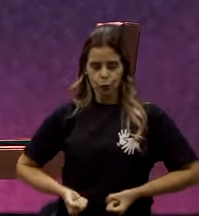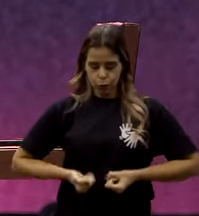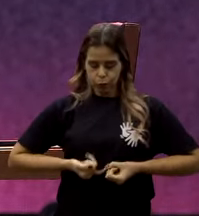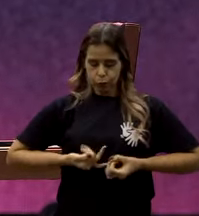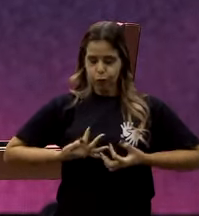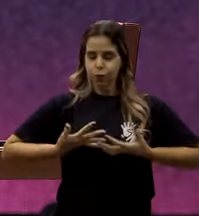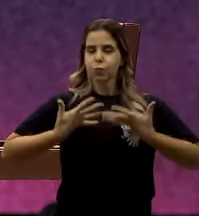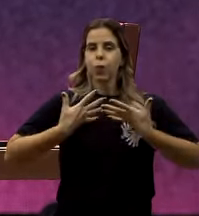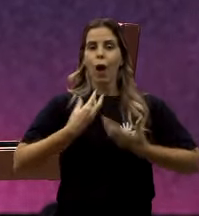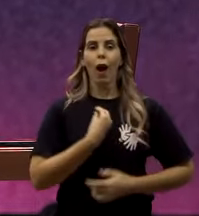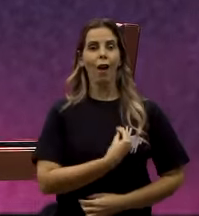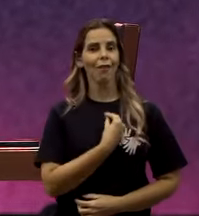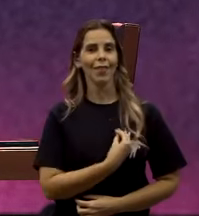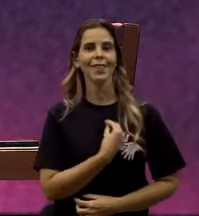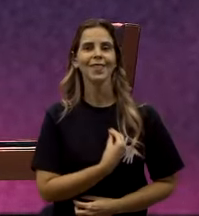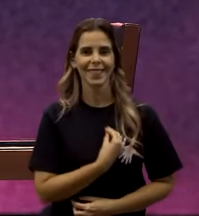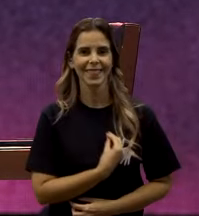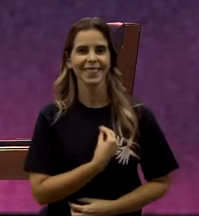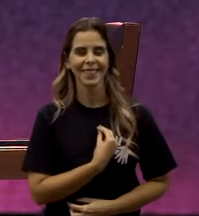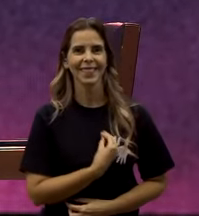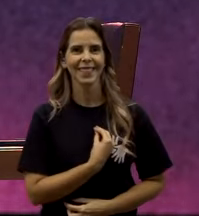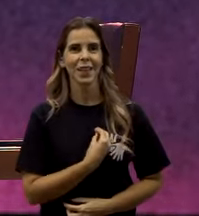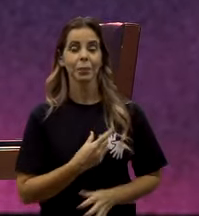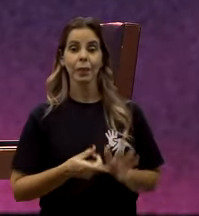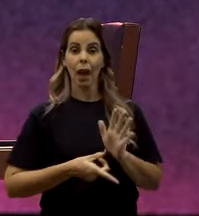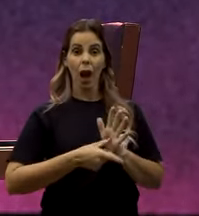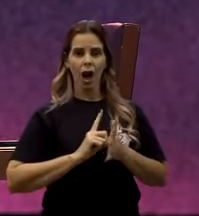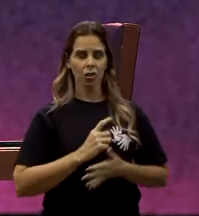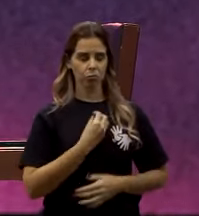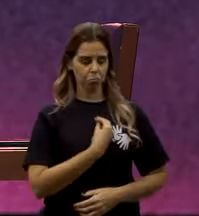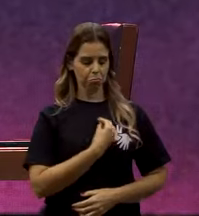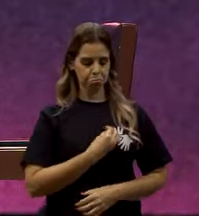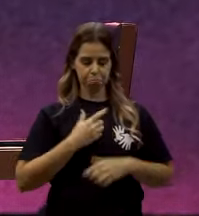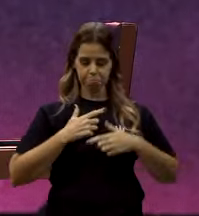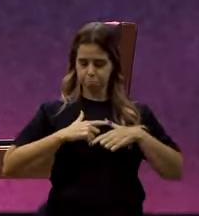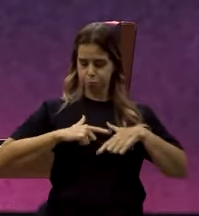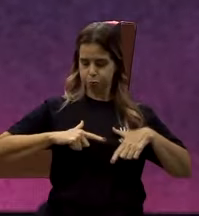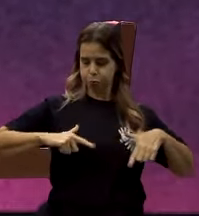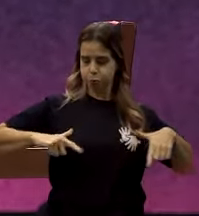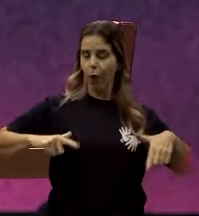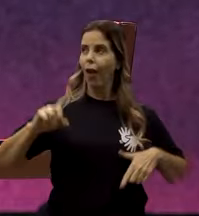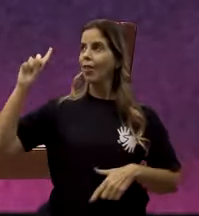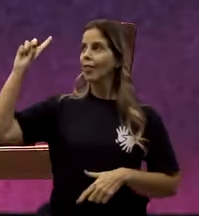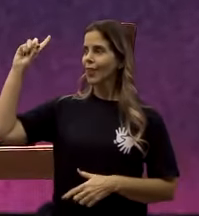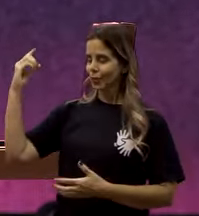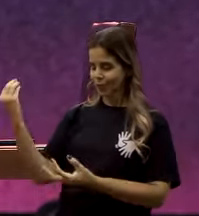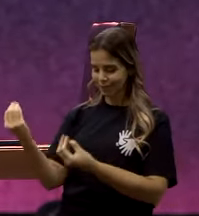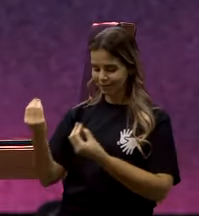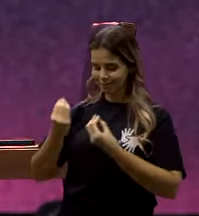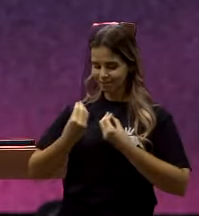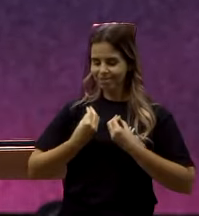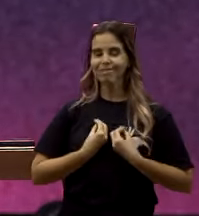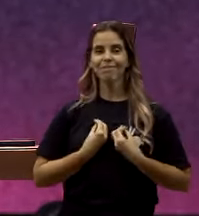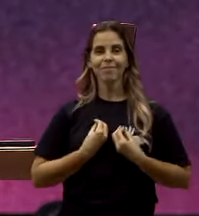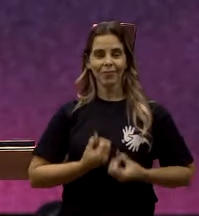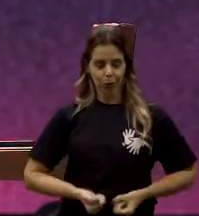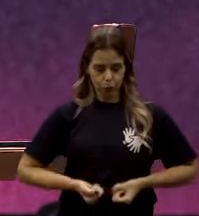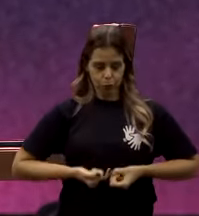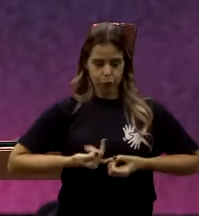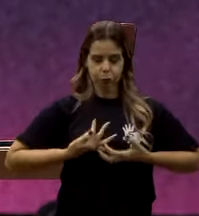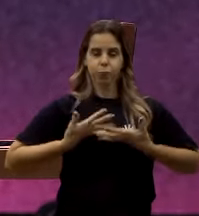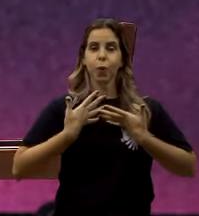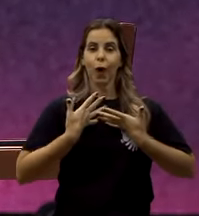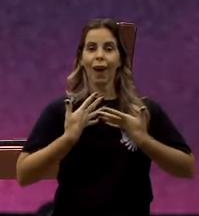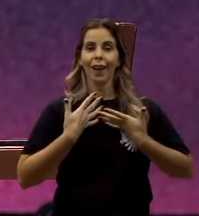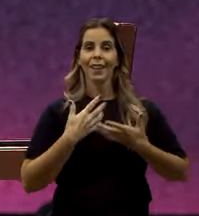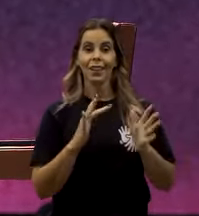forma aquilo que está sem forma escute isso a ressurreição deu forma ao vazio da morte a palavra com poder